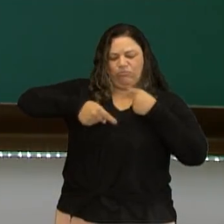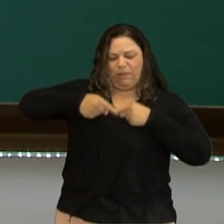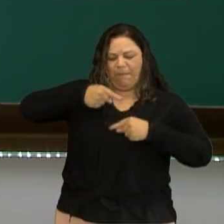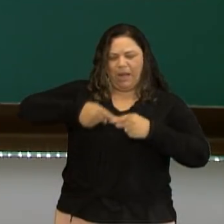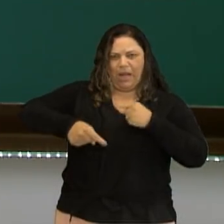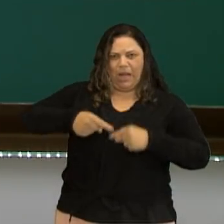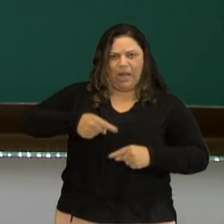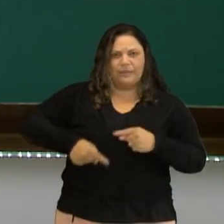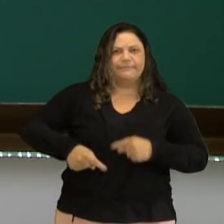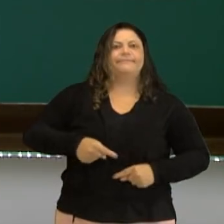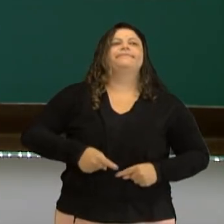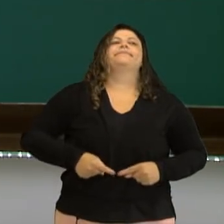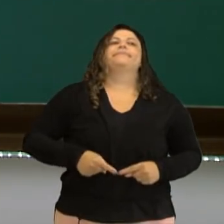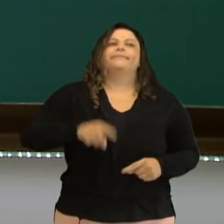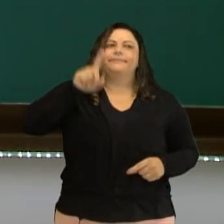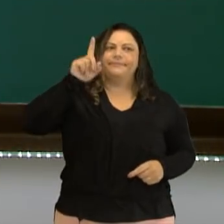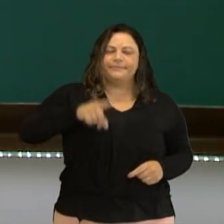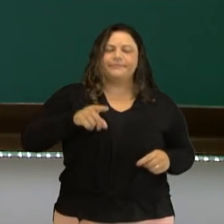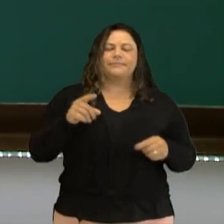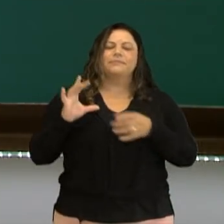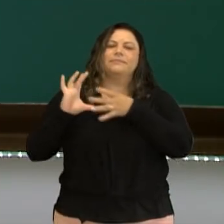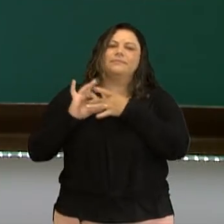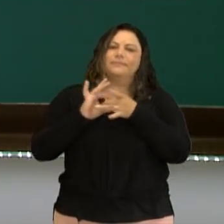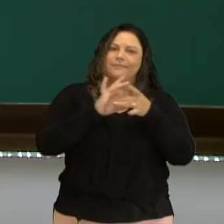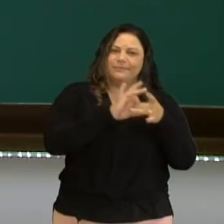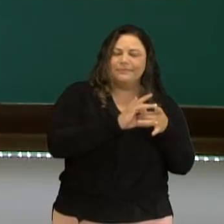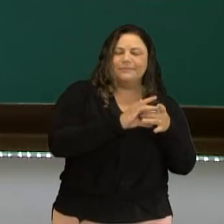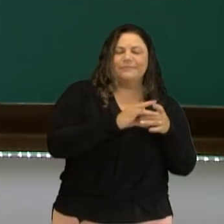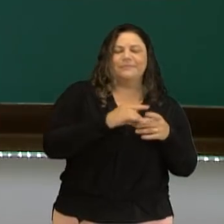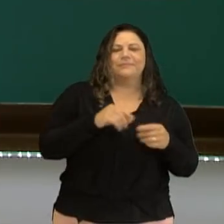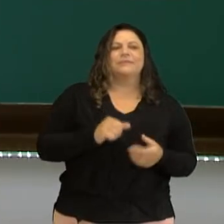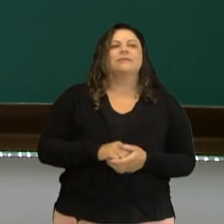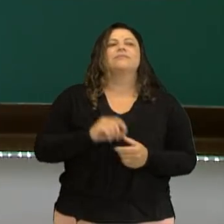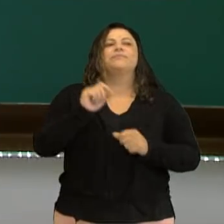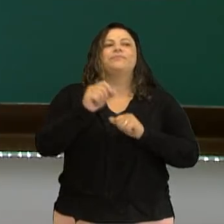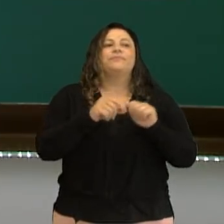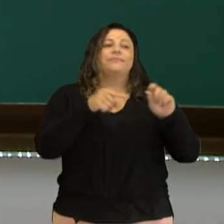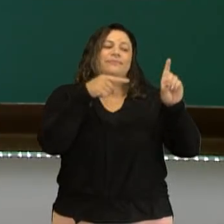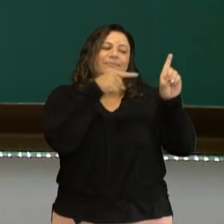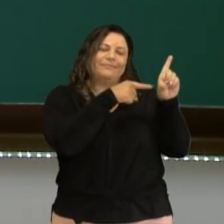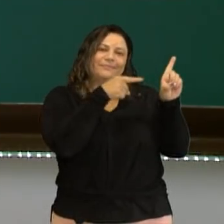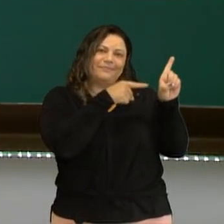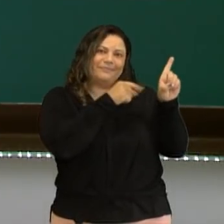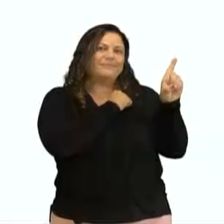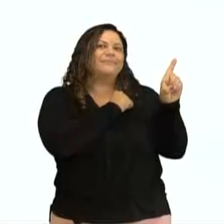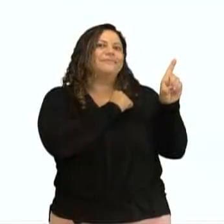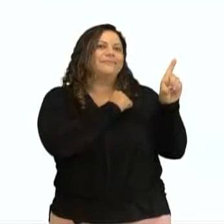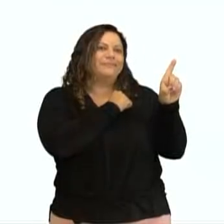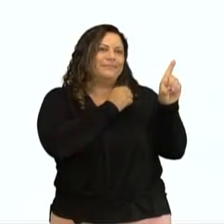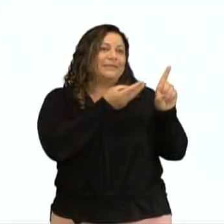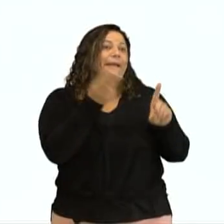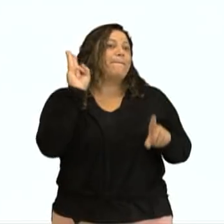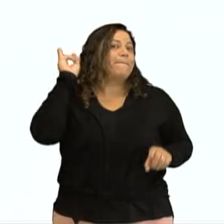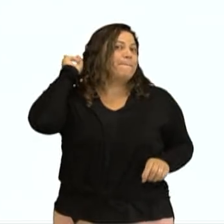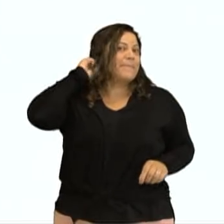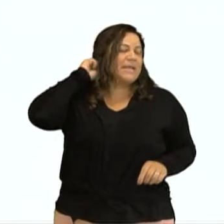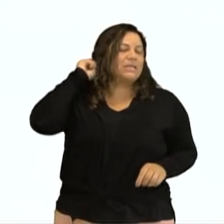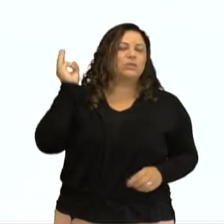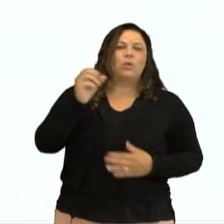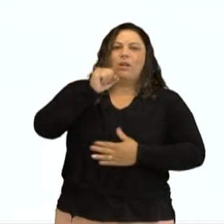de doença. Então, aquelas que estão associadas a gotículas de saliva, alternativa D,